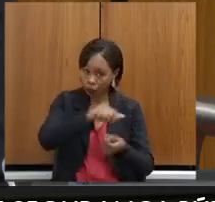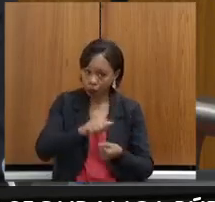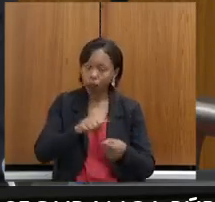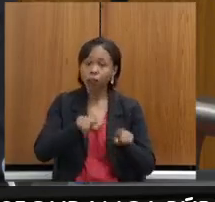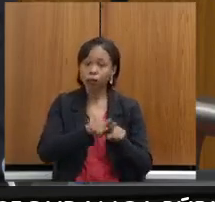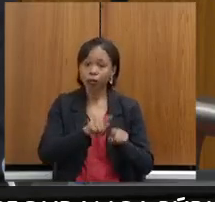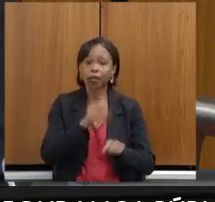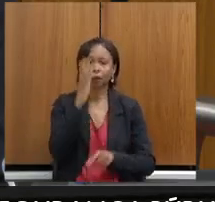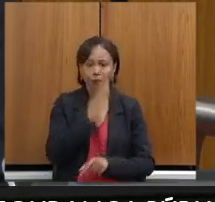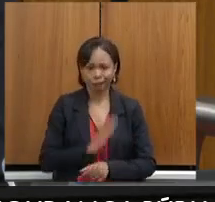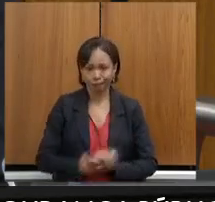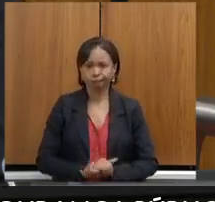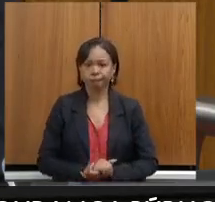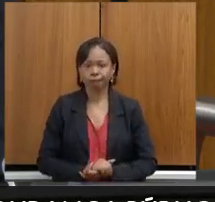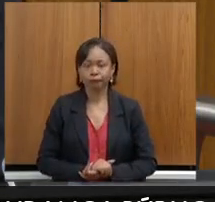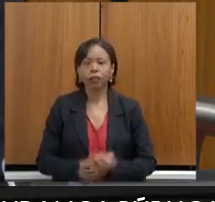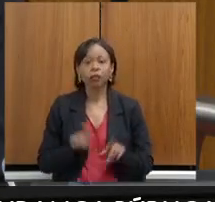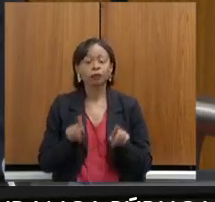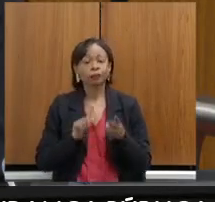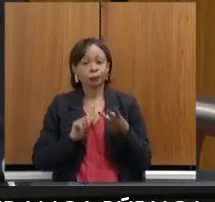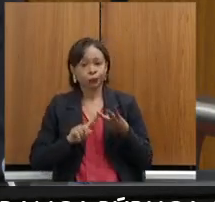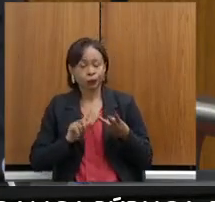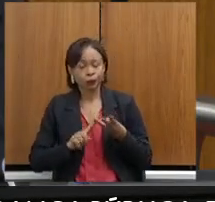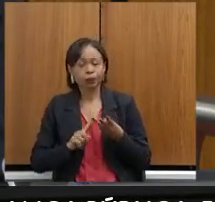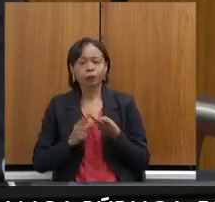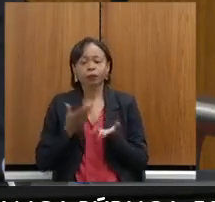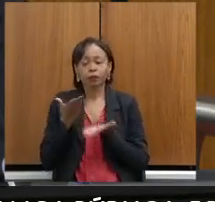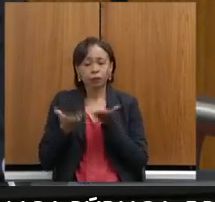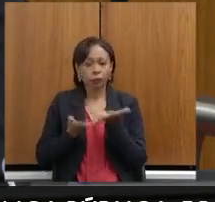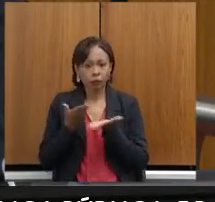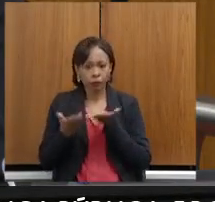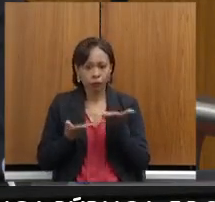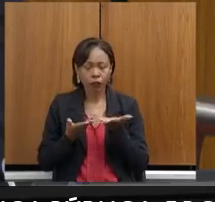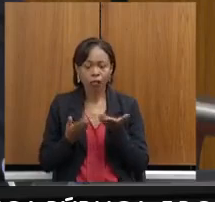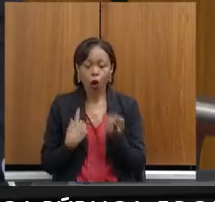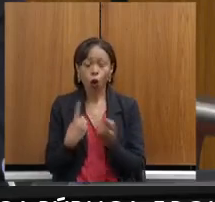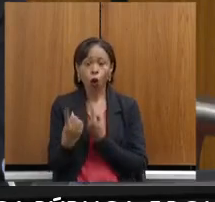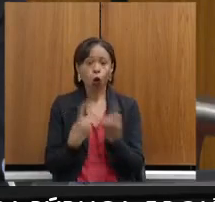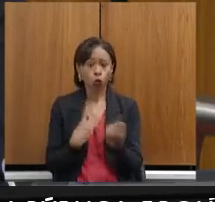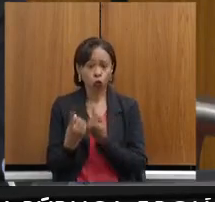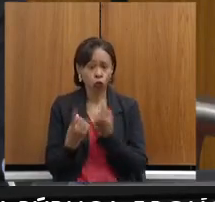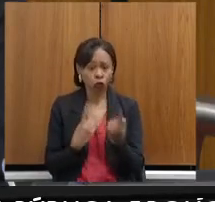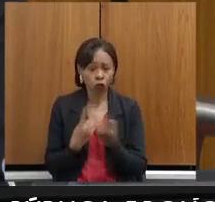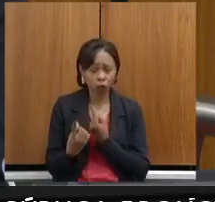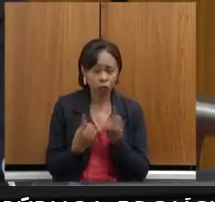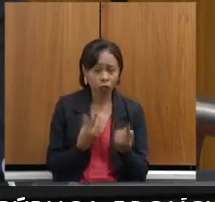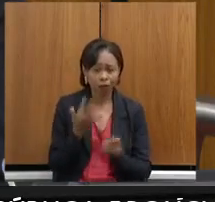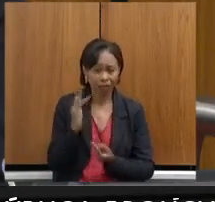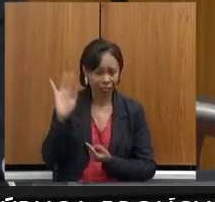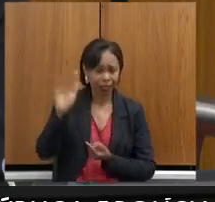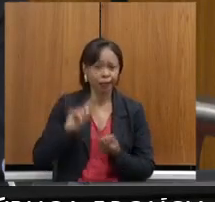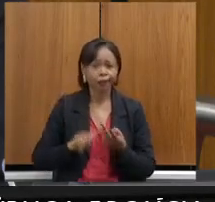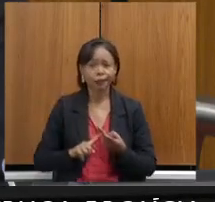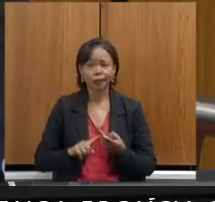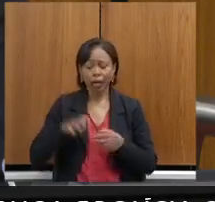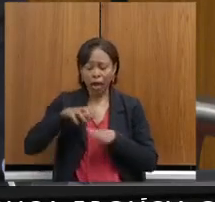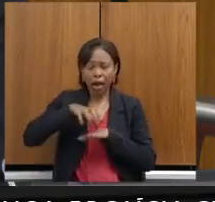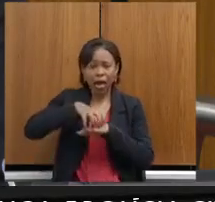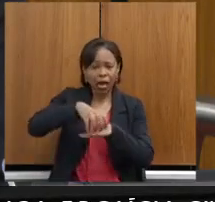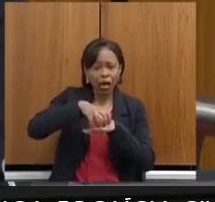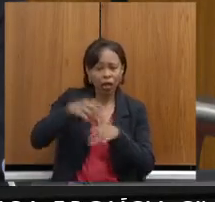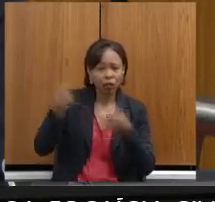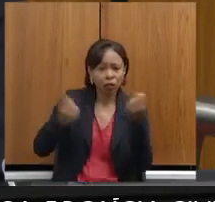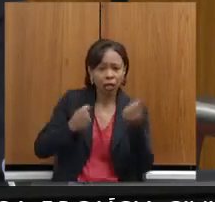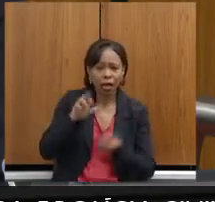rapidamente os atendimentos sim em rodovias federais é do nosso rabecão do perito da Polícia